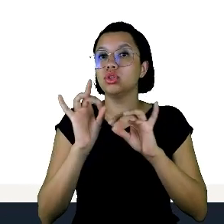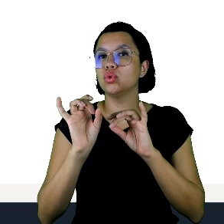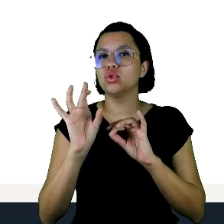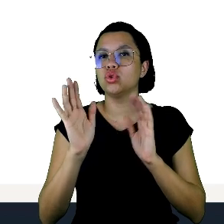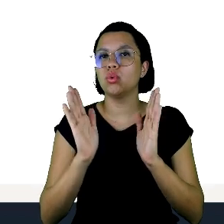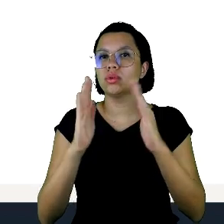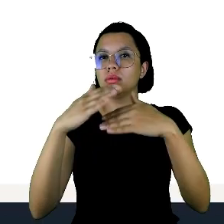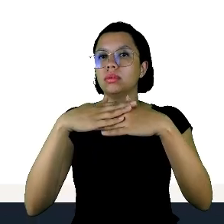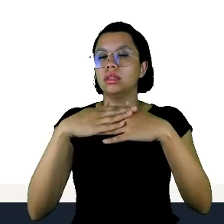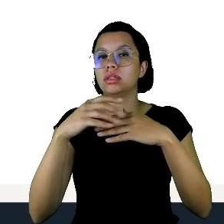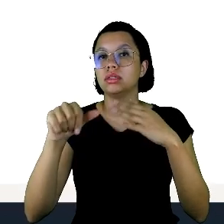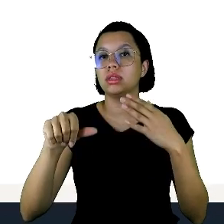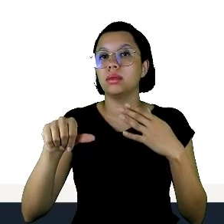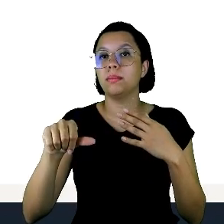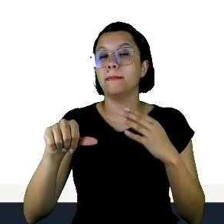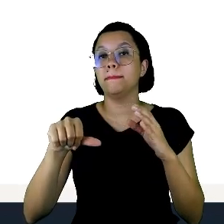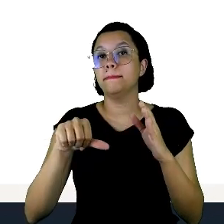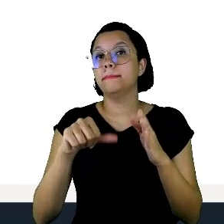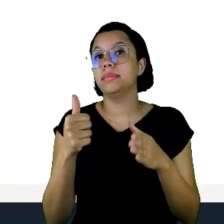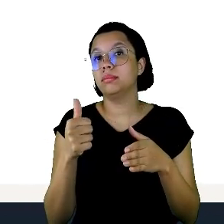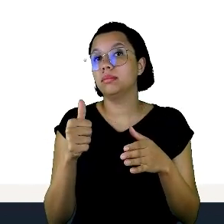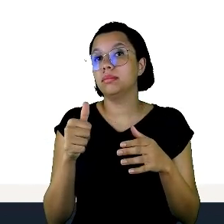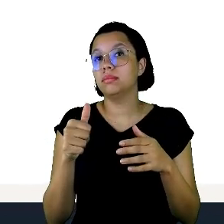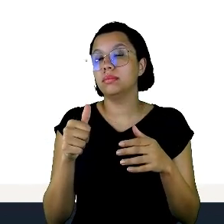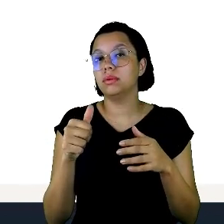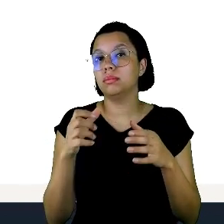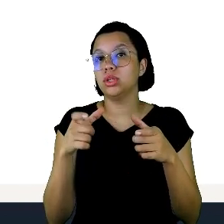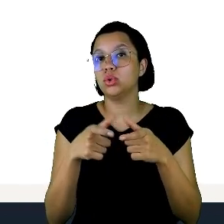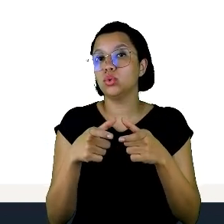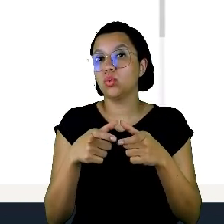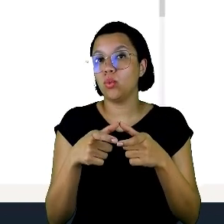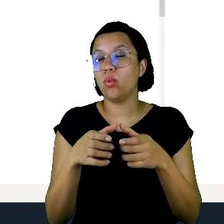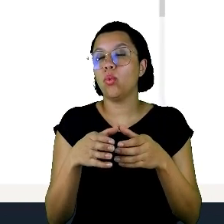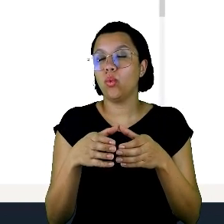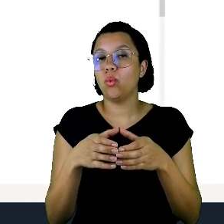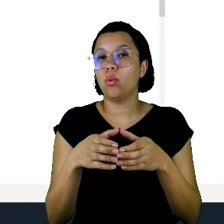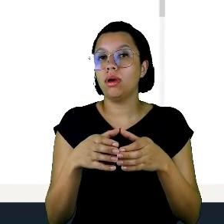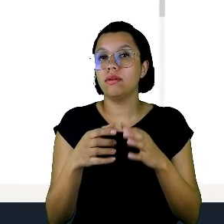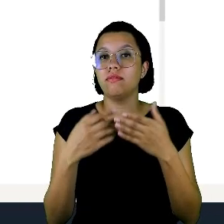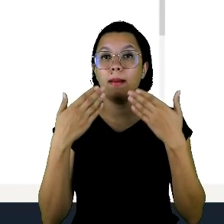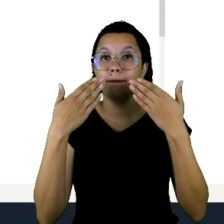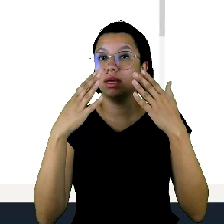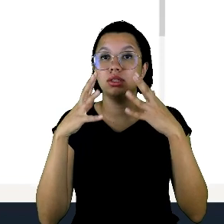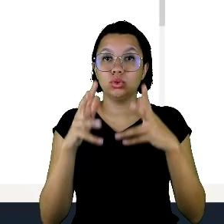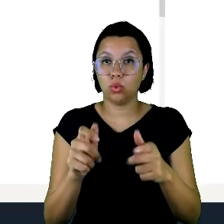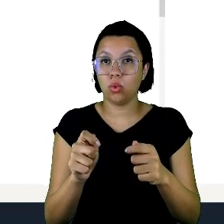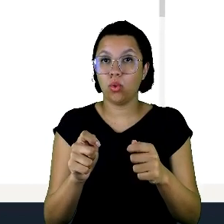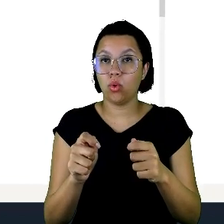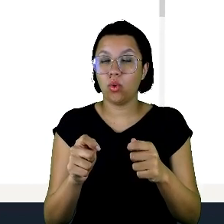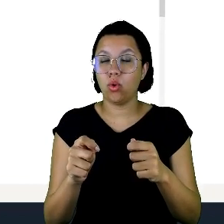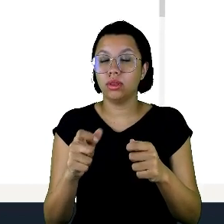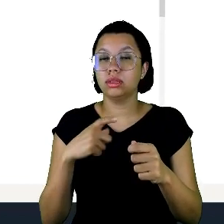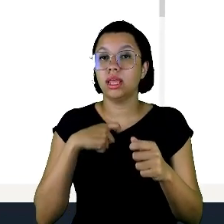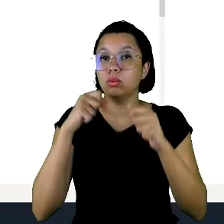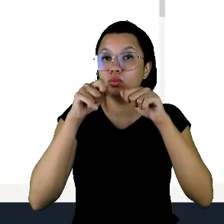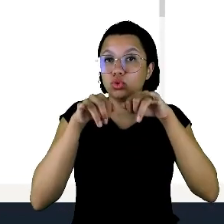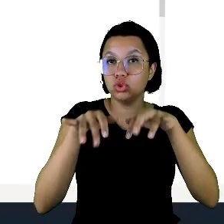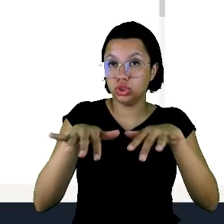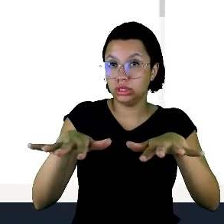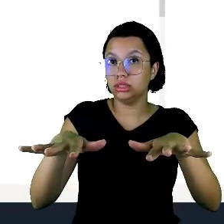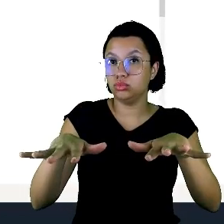eu selecionei só os gabinetes da primeira turma, mas eu posso desmarcar aqui e ele vai aparecer todos, né? E aqui eu estou